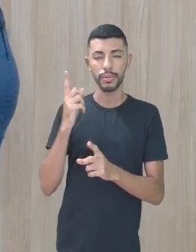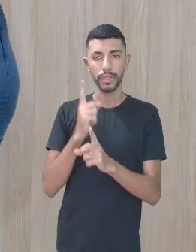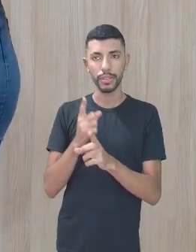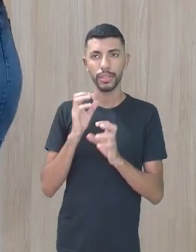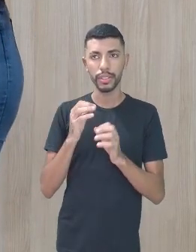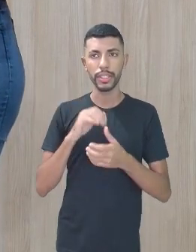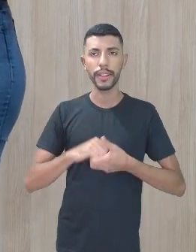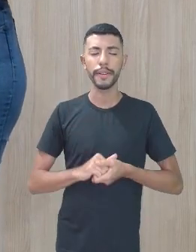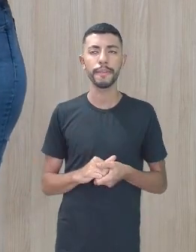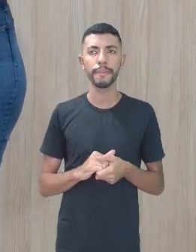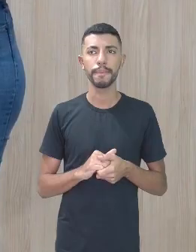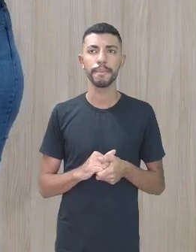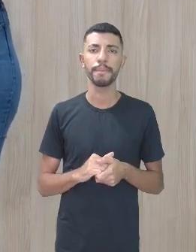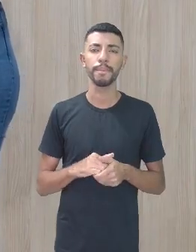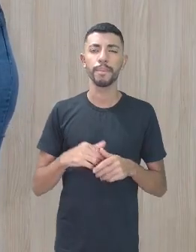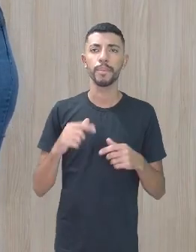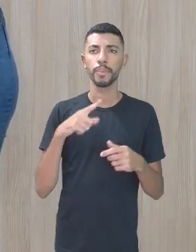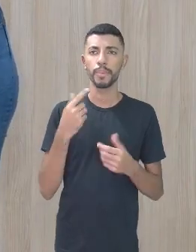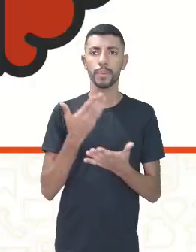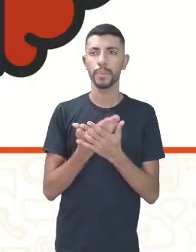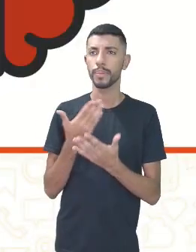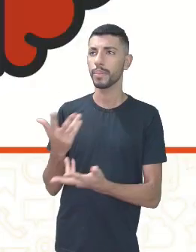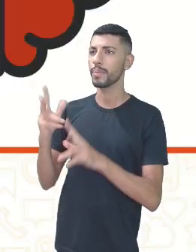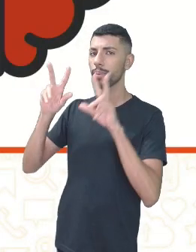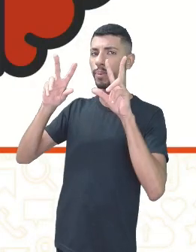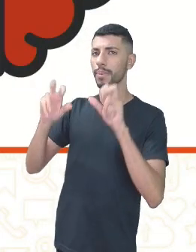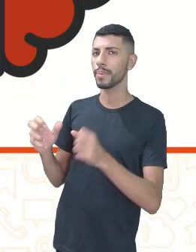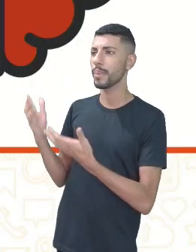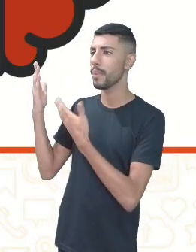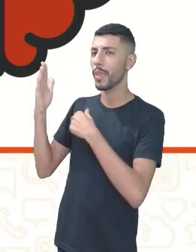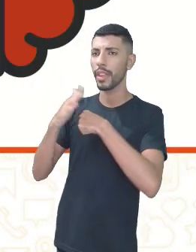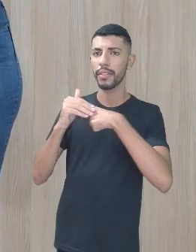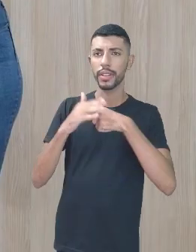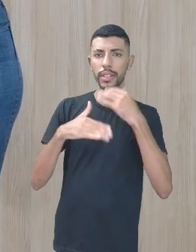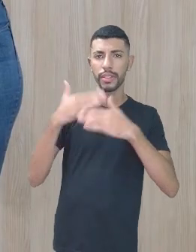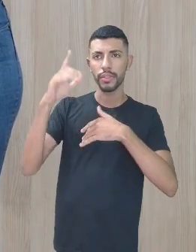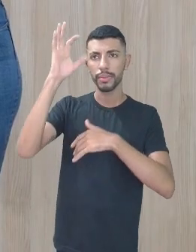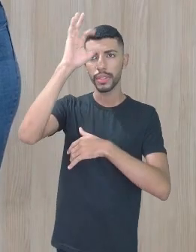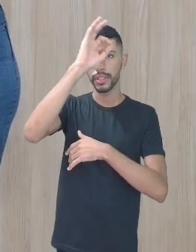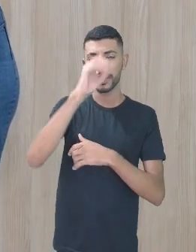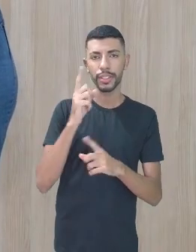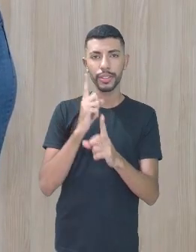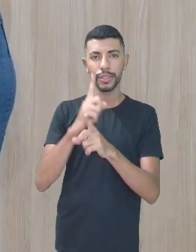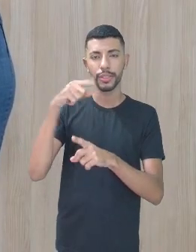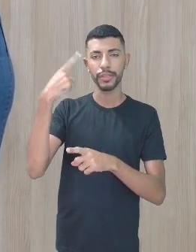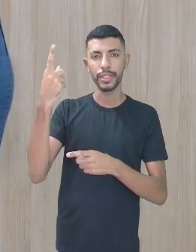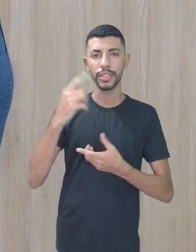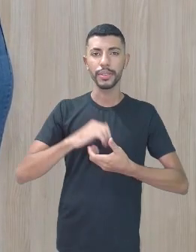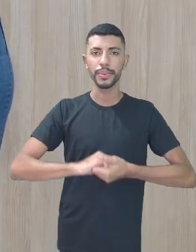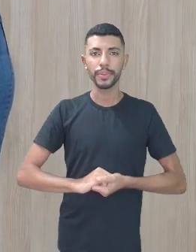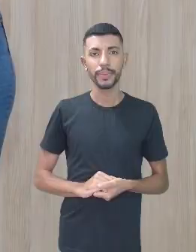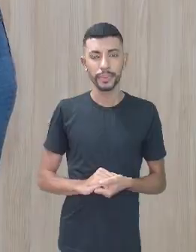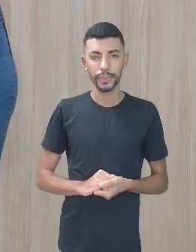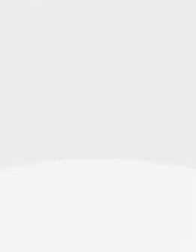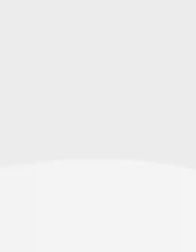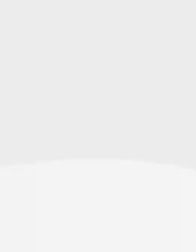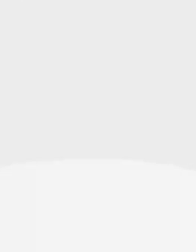encontro, né, onde vamos falar de afetividade e o desenvolvimento cognitivo. Até lá, espero vocês.